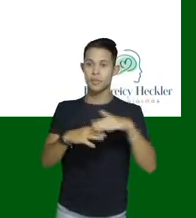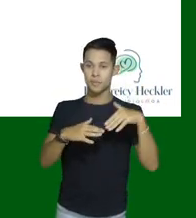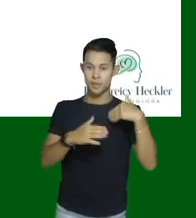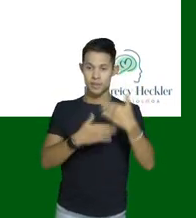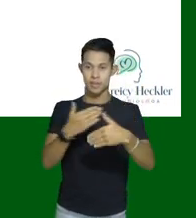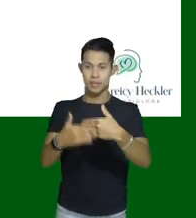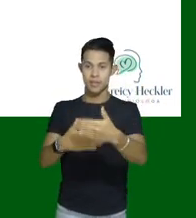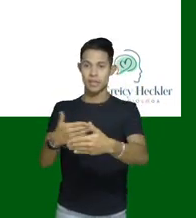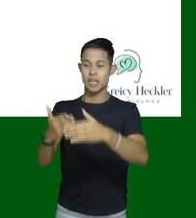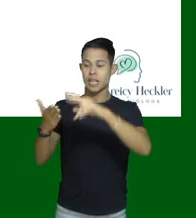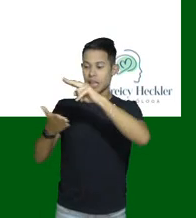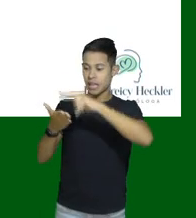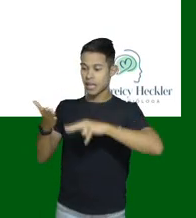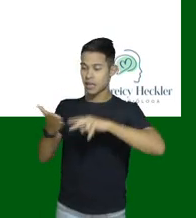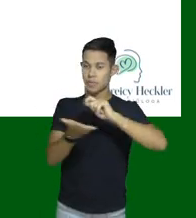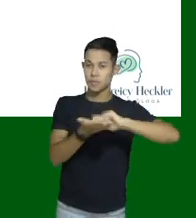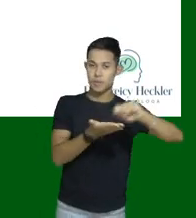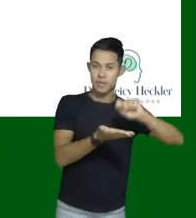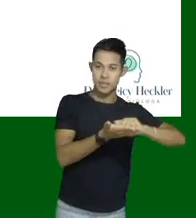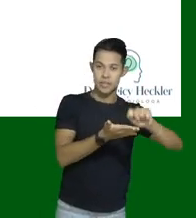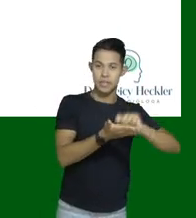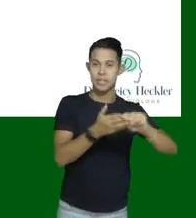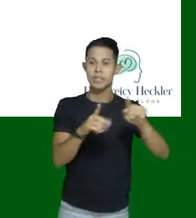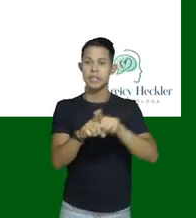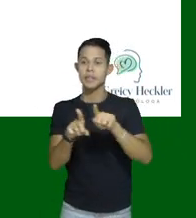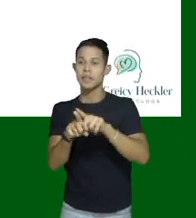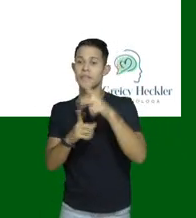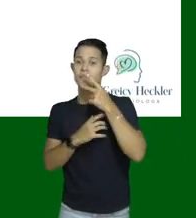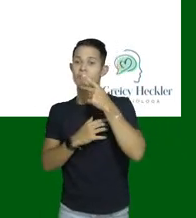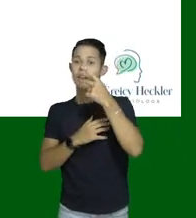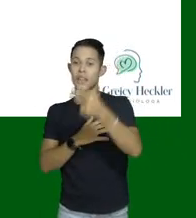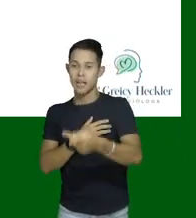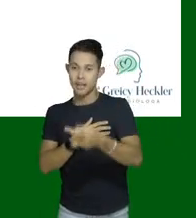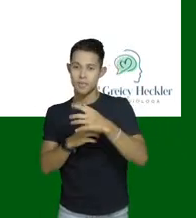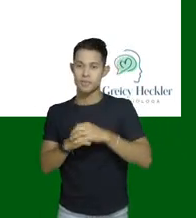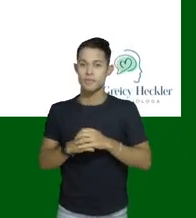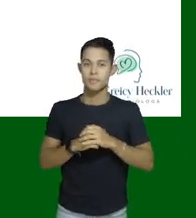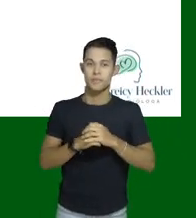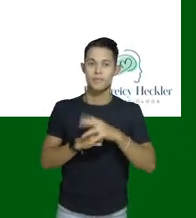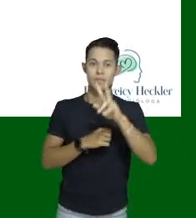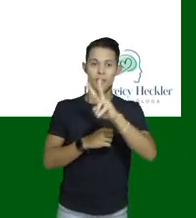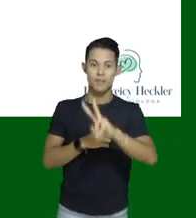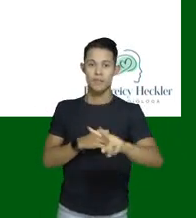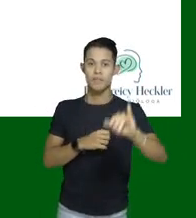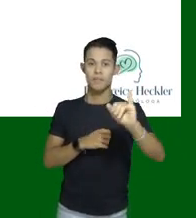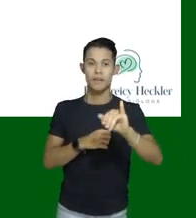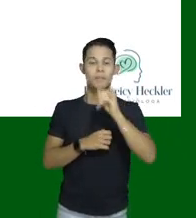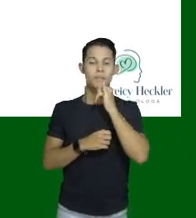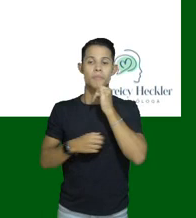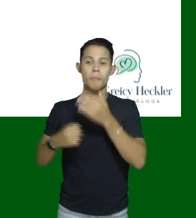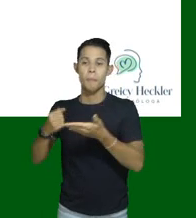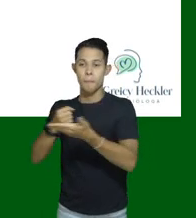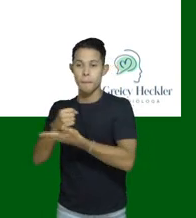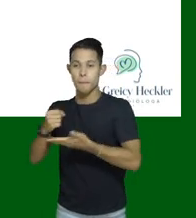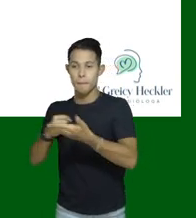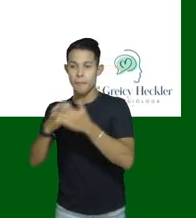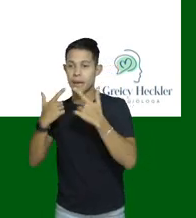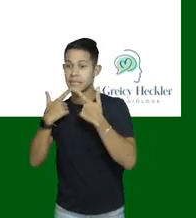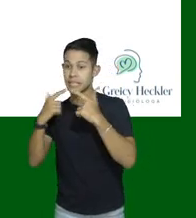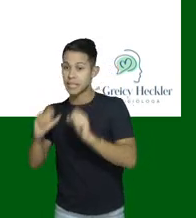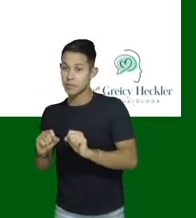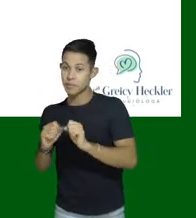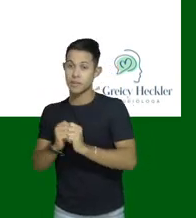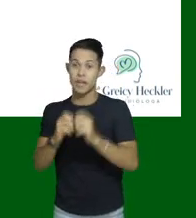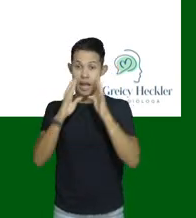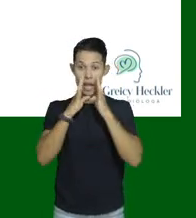na recepção desse sinal falado e melódico. Acionar o quê? Base linguística, atenção seletiva,